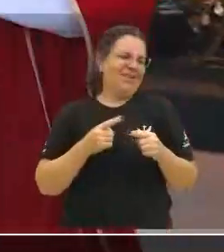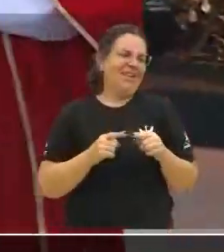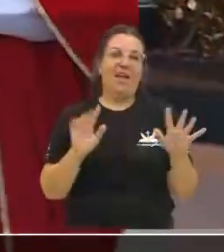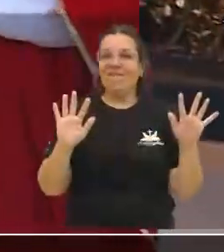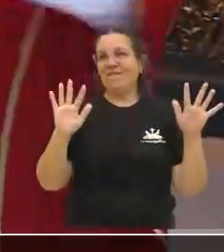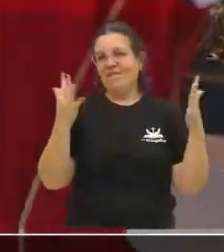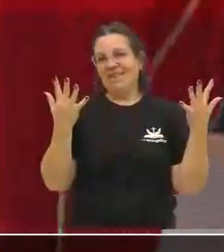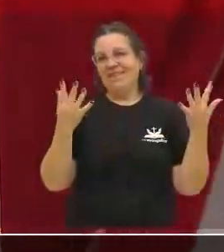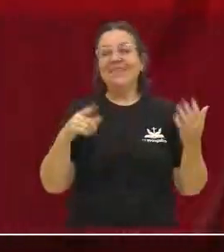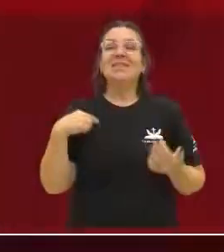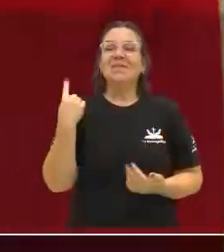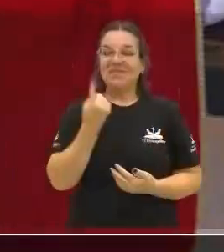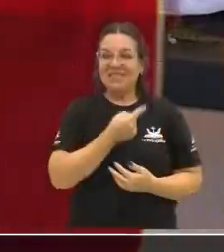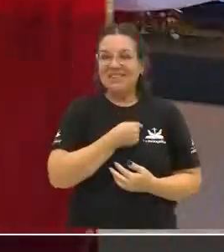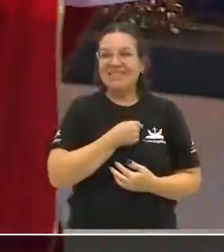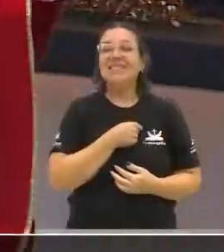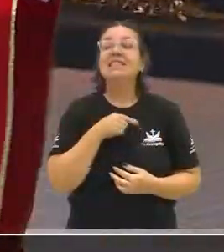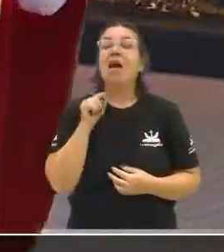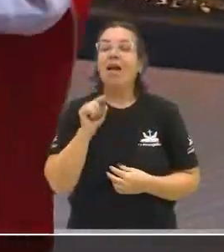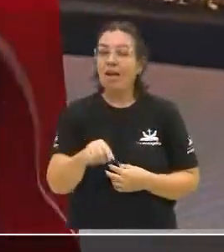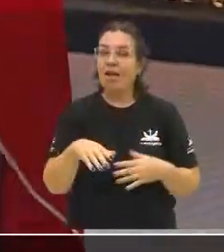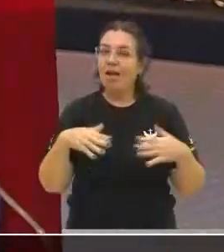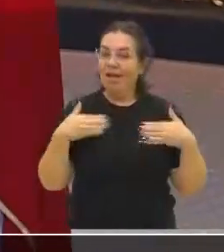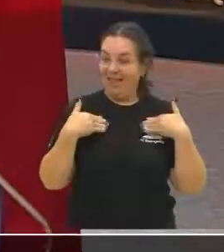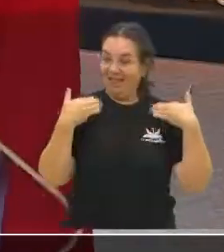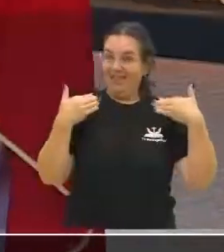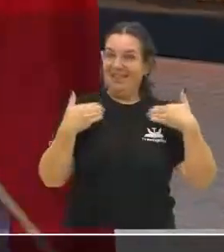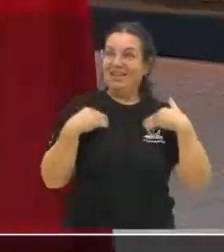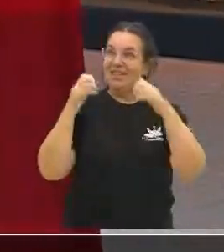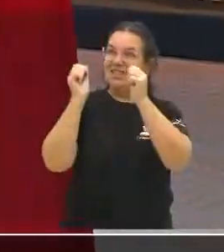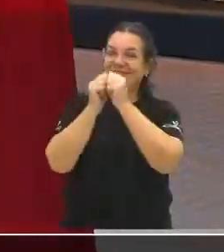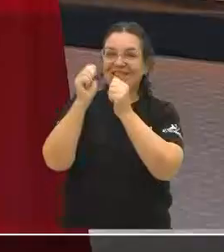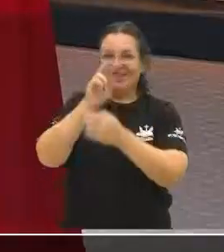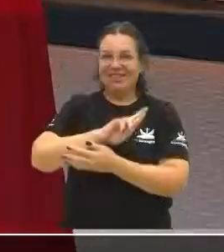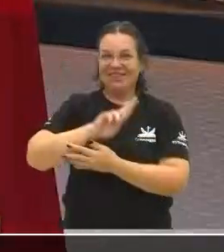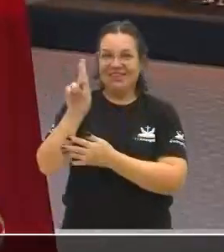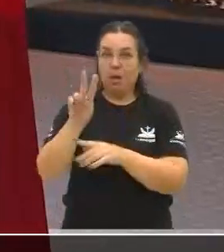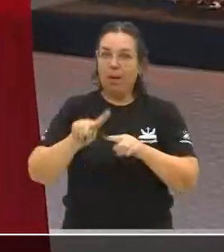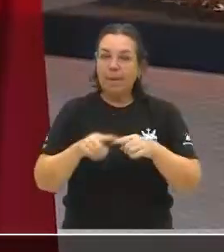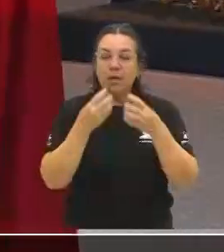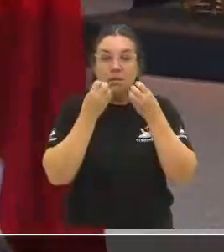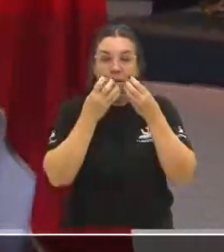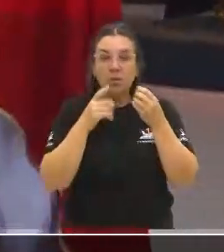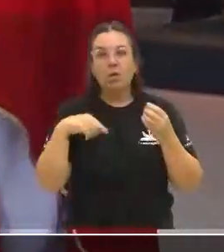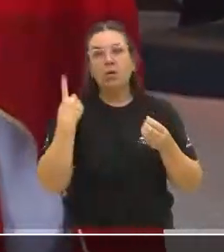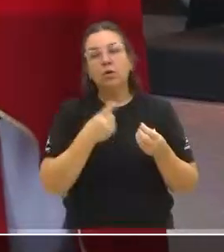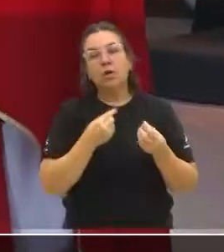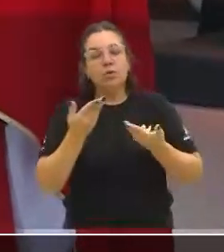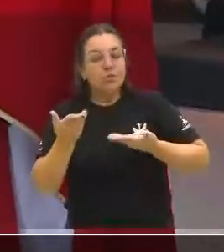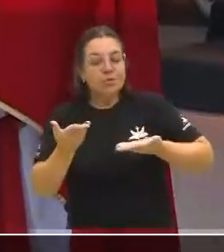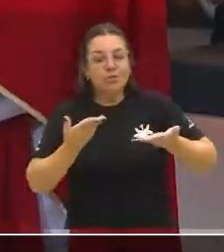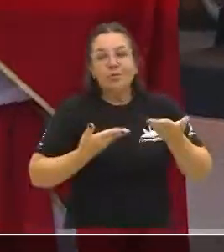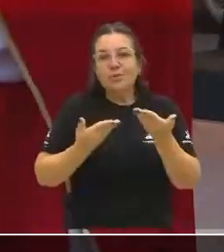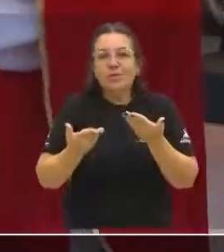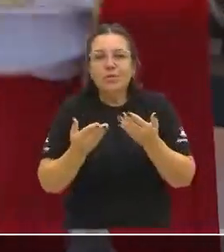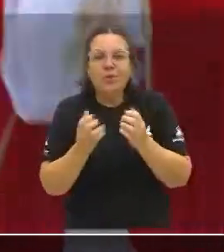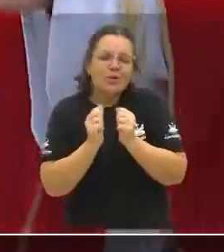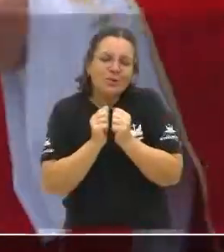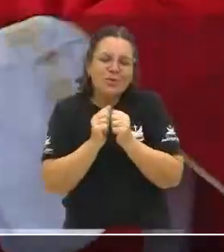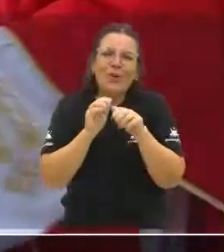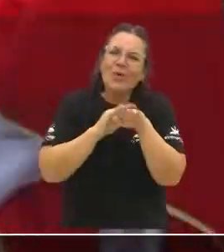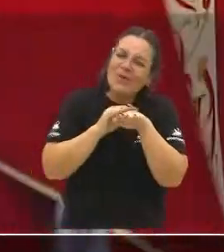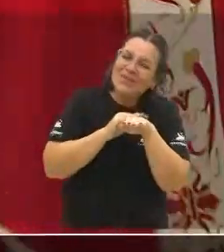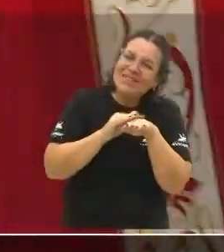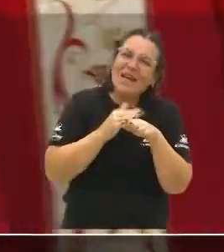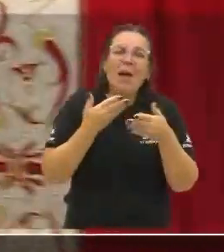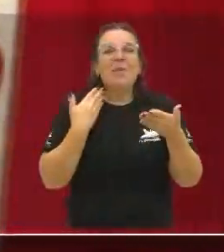para nós, é alegria no Senhor. Mas como é bom a gente poder se confraternizar, conversar um